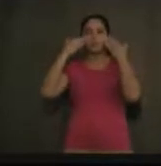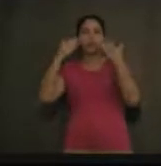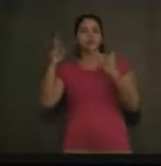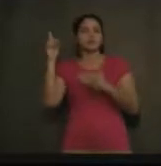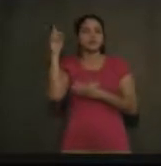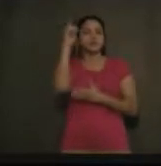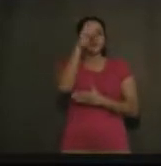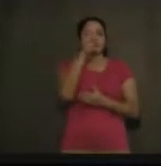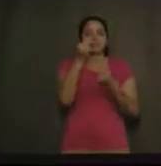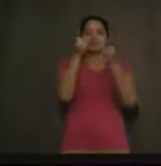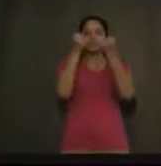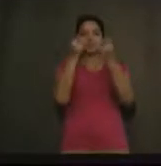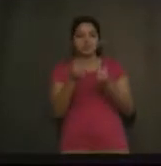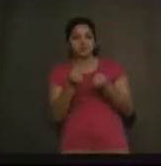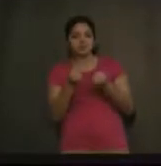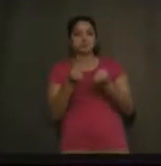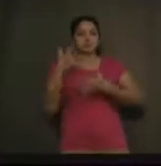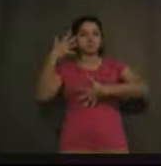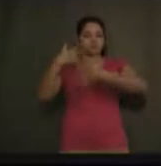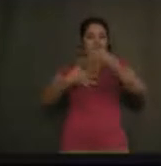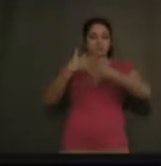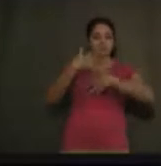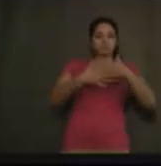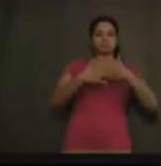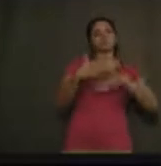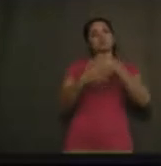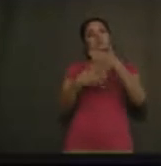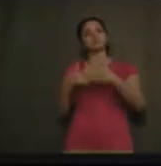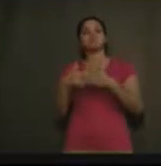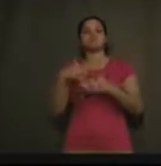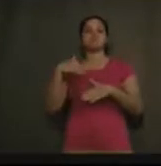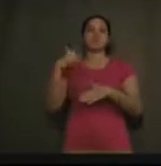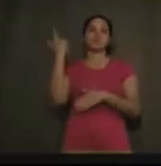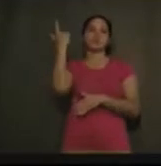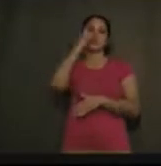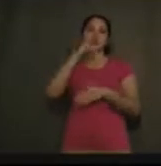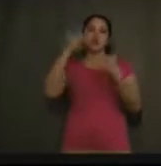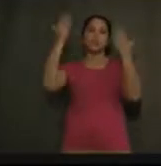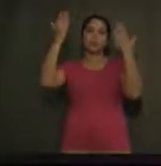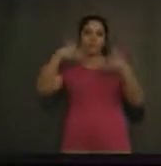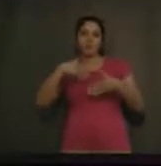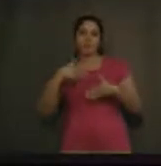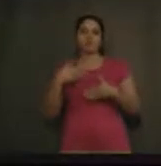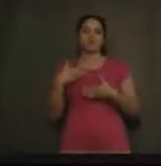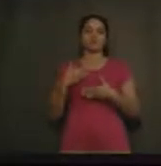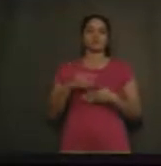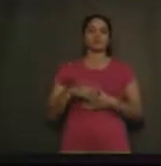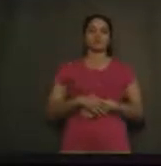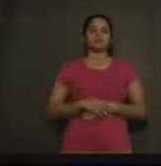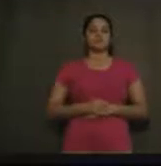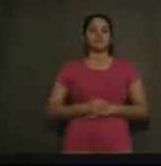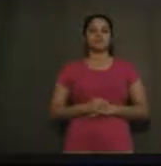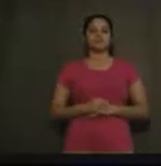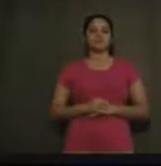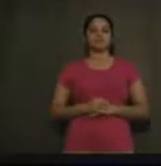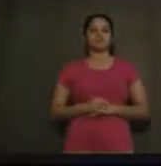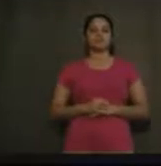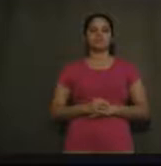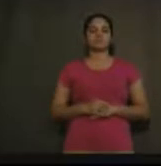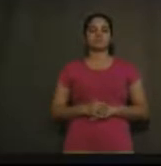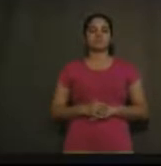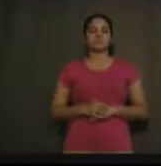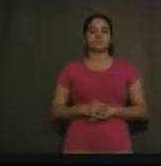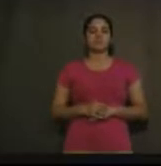e acrescentando páginas com explicações dos pontos que ele tinha deixado meio confusos,